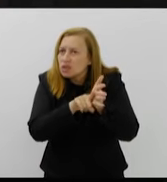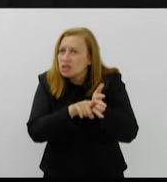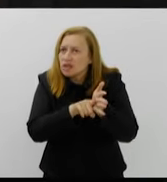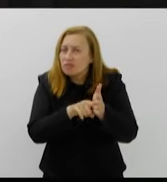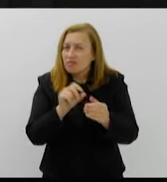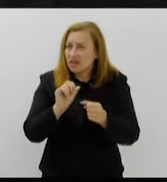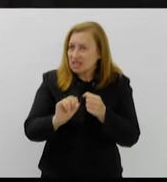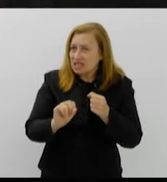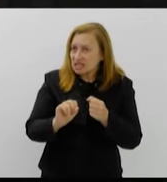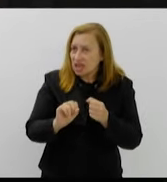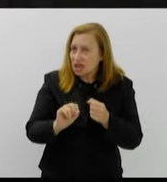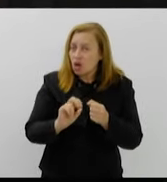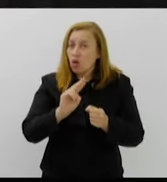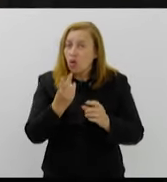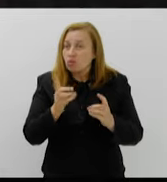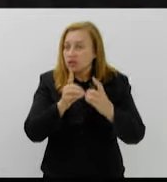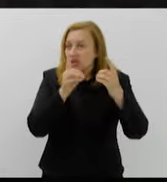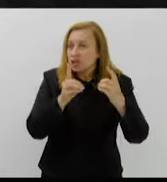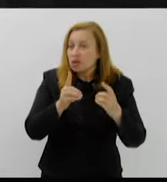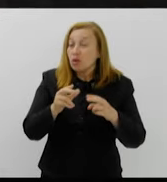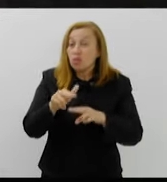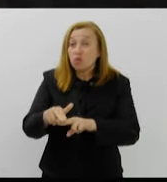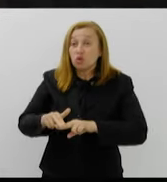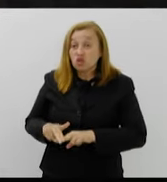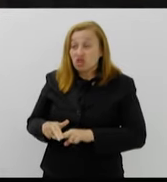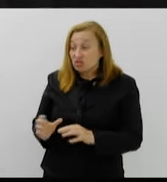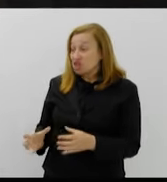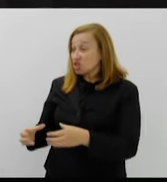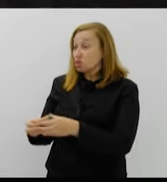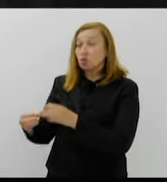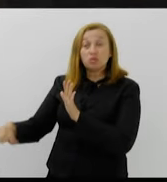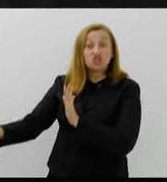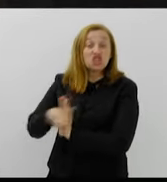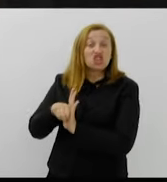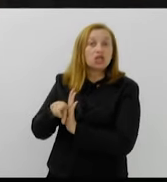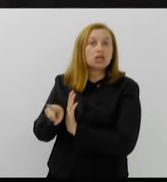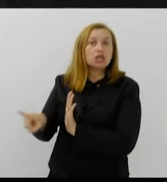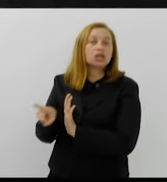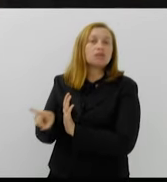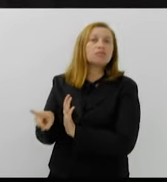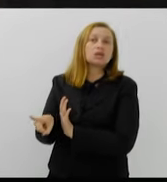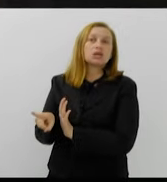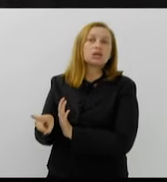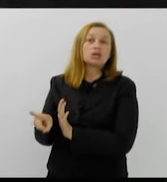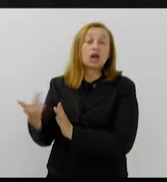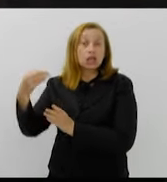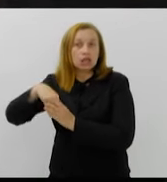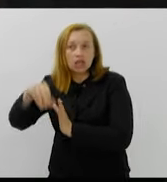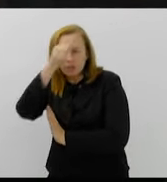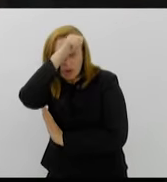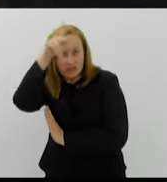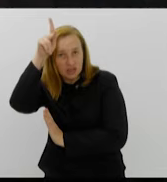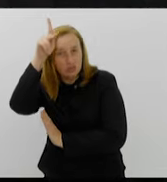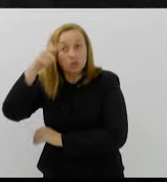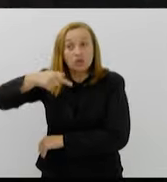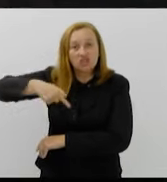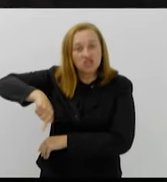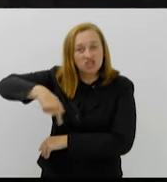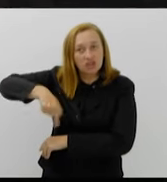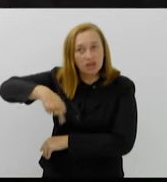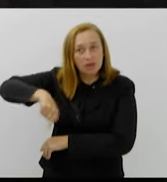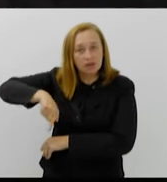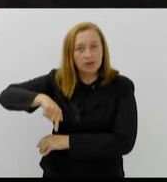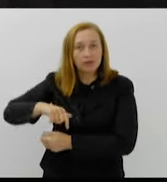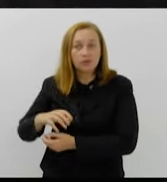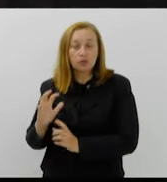consulta por conta das atitudes dessa quadrilha instalada na prefeitura de Queimados